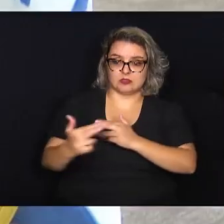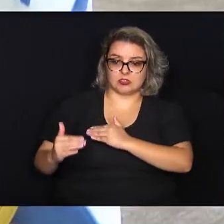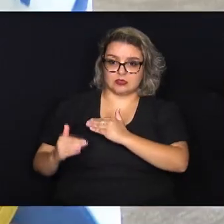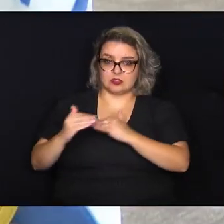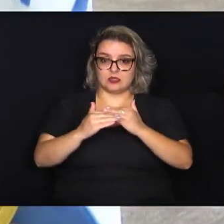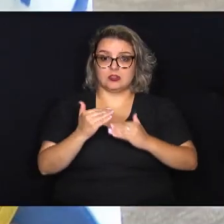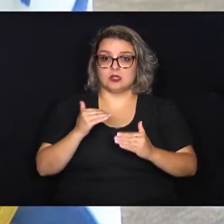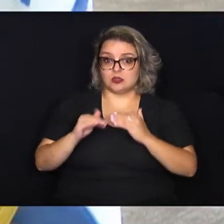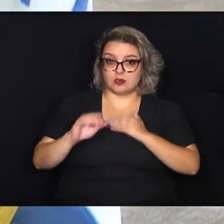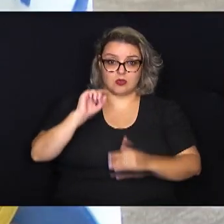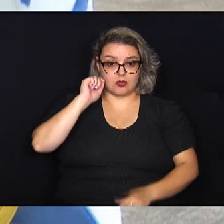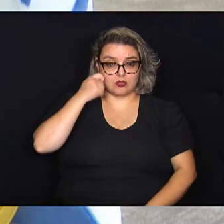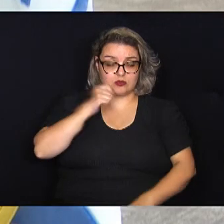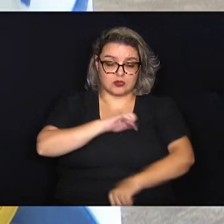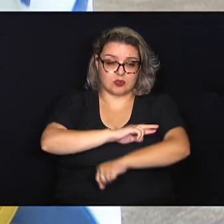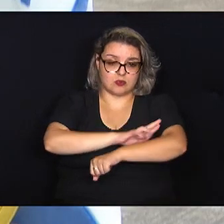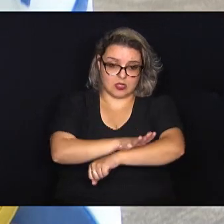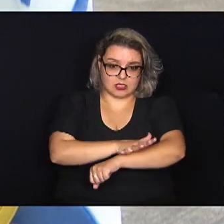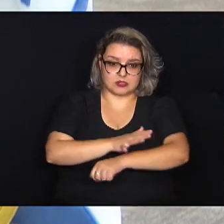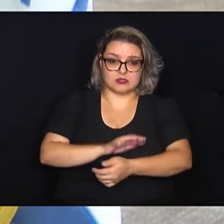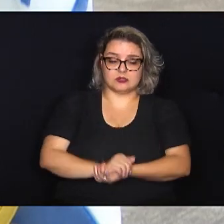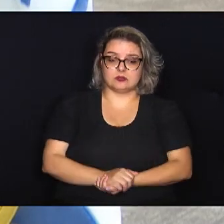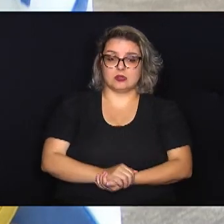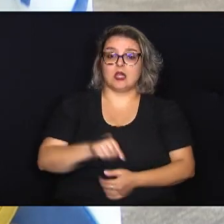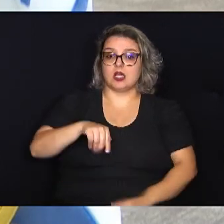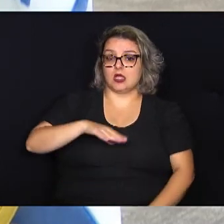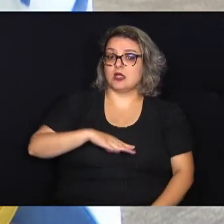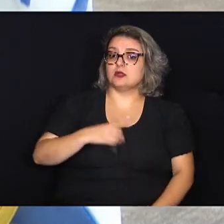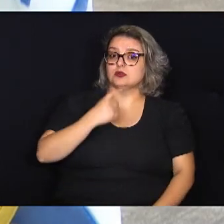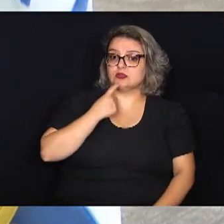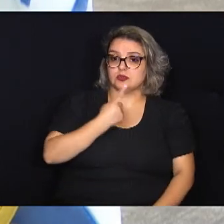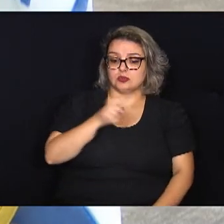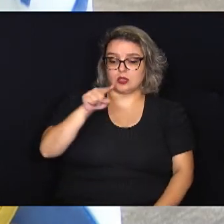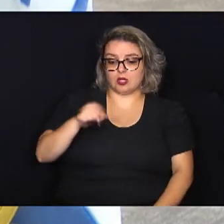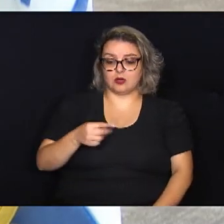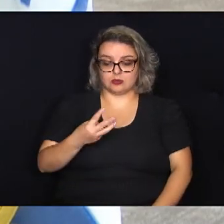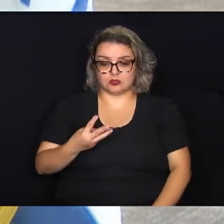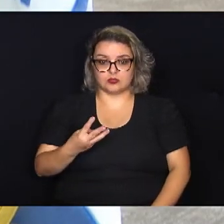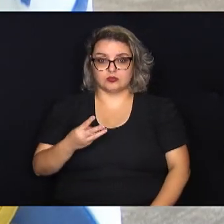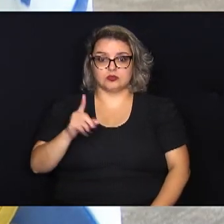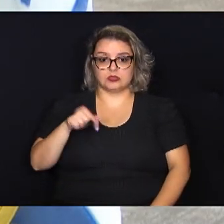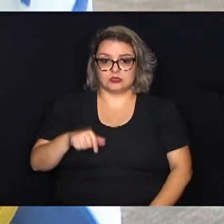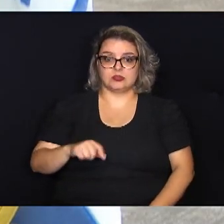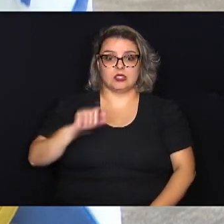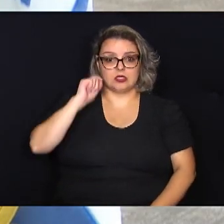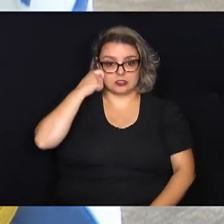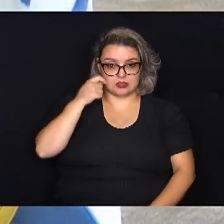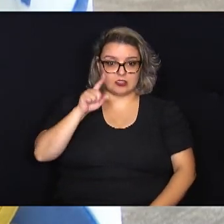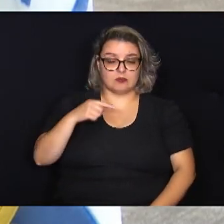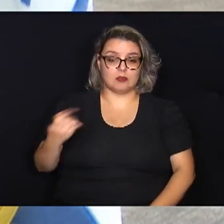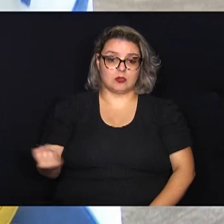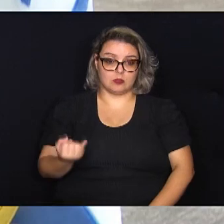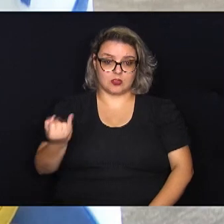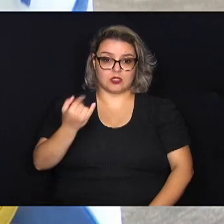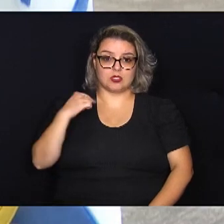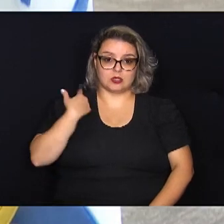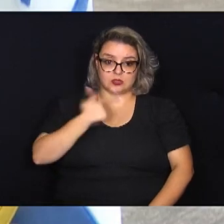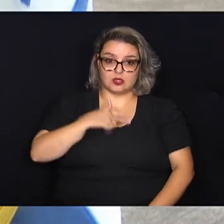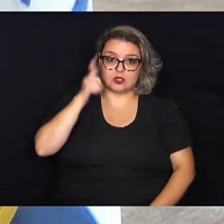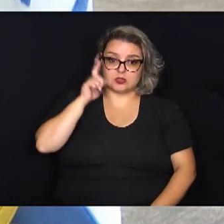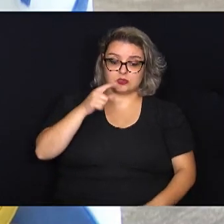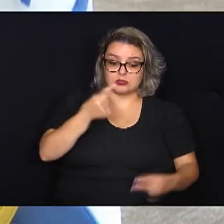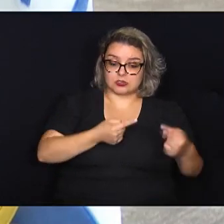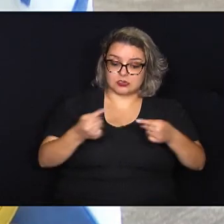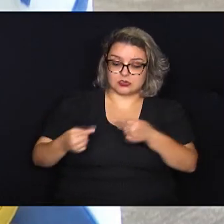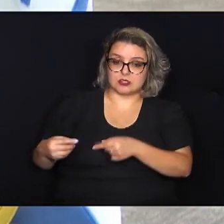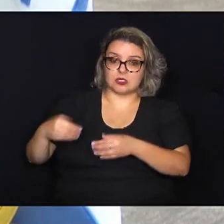antirracista. Aqui em Campinas a gente tem praticamente 1/3 da Câmara que é negra. É fundamental para que a gente consiga debater e discutir nesse